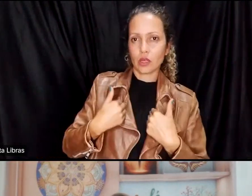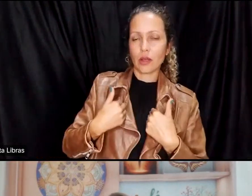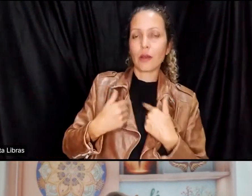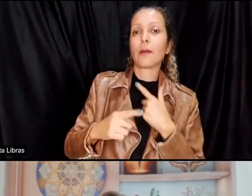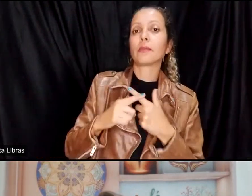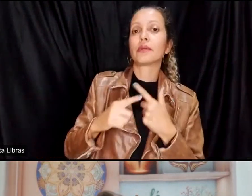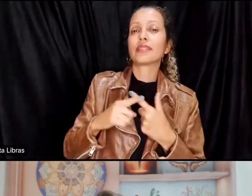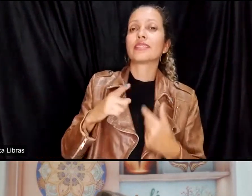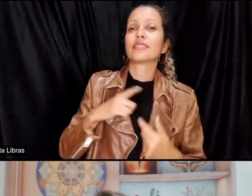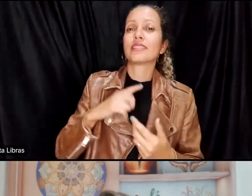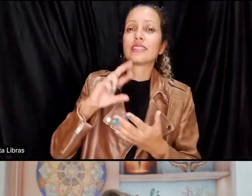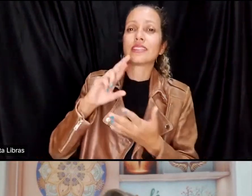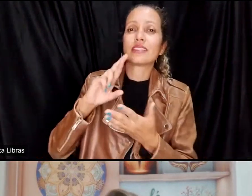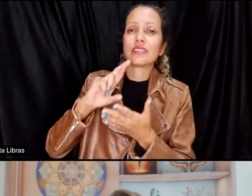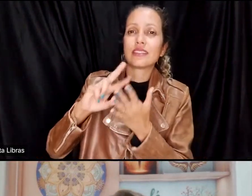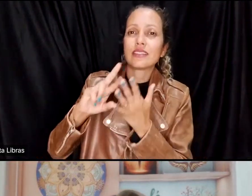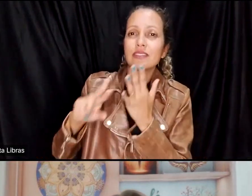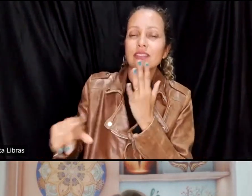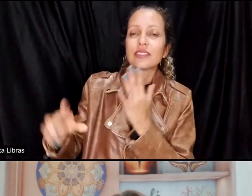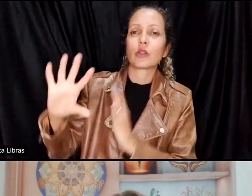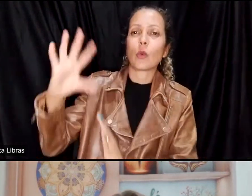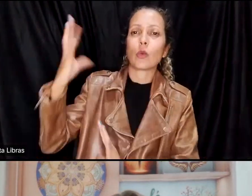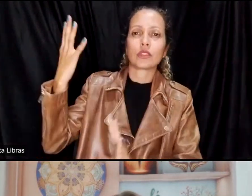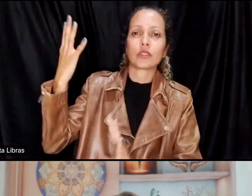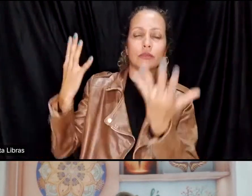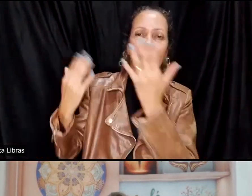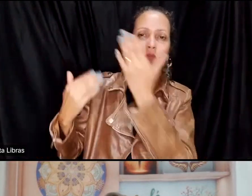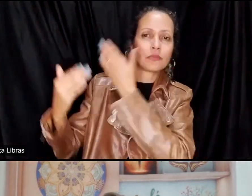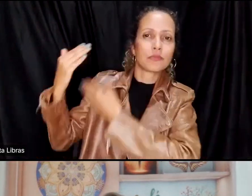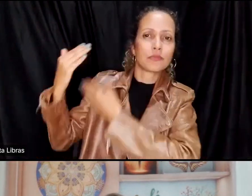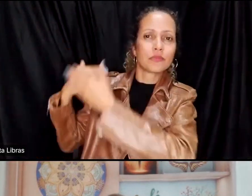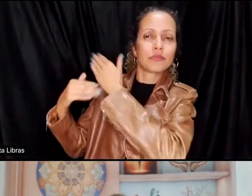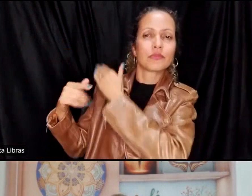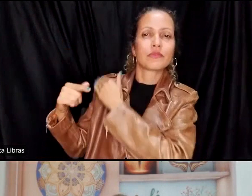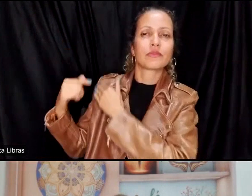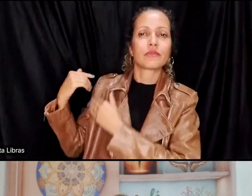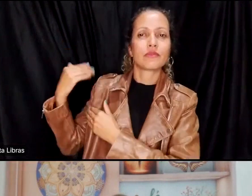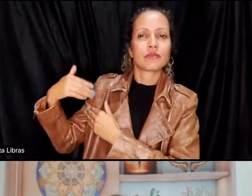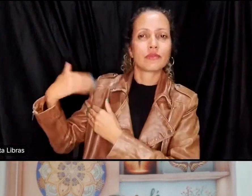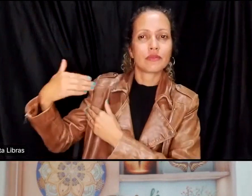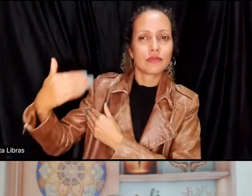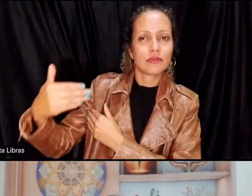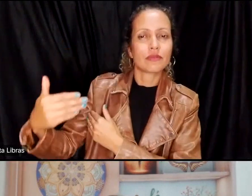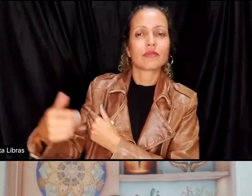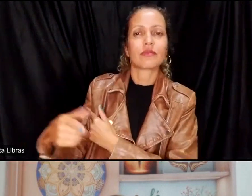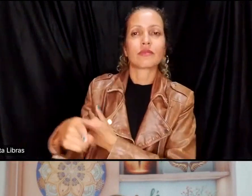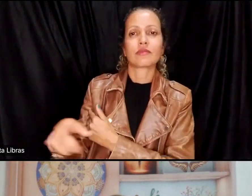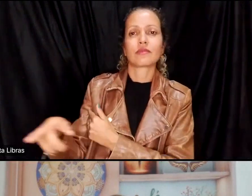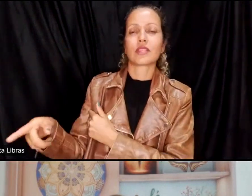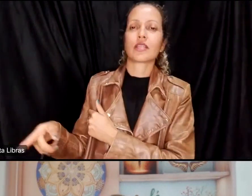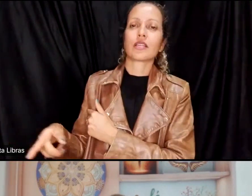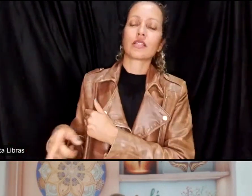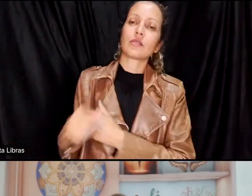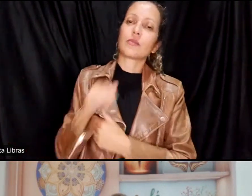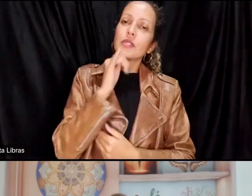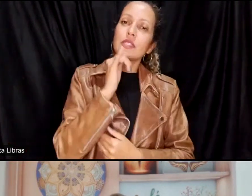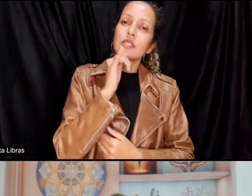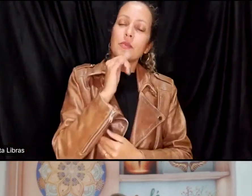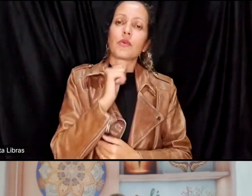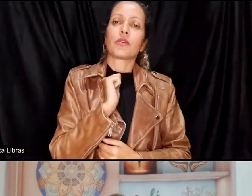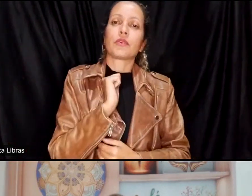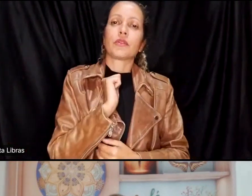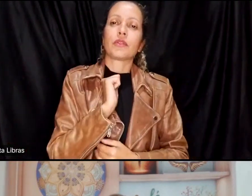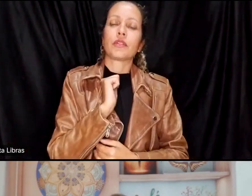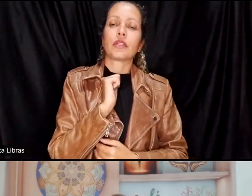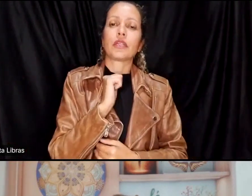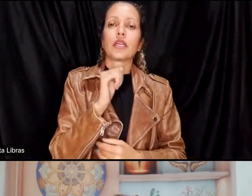que eu fui aprender com o tempo. Por exemplo, eu não sabia que houve um congresso em